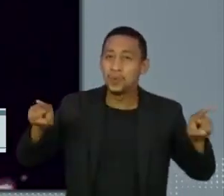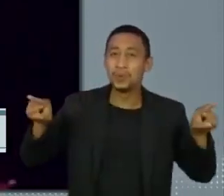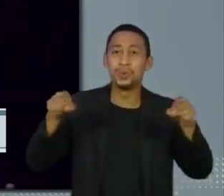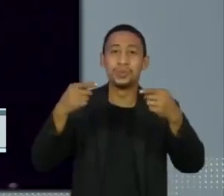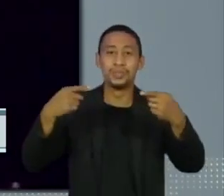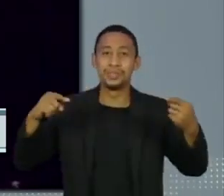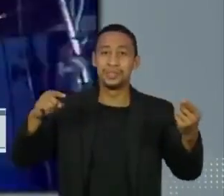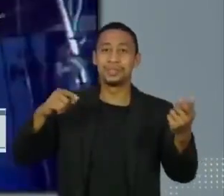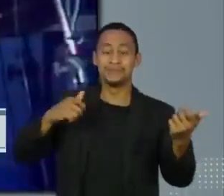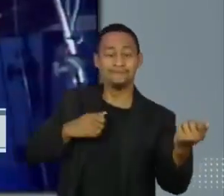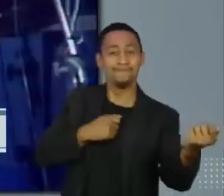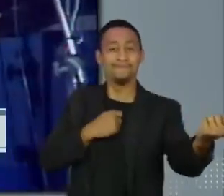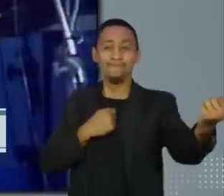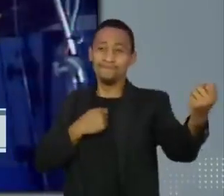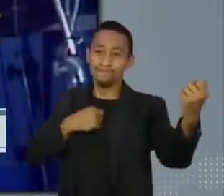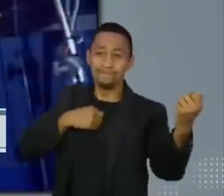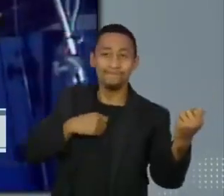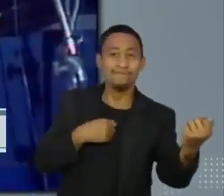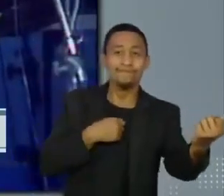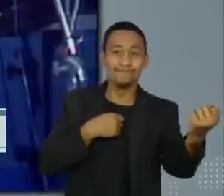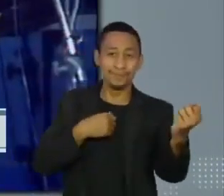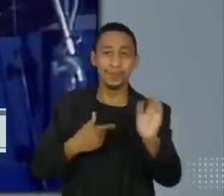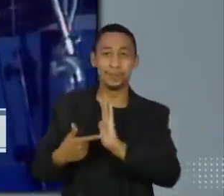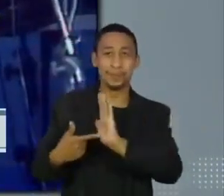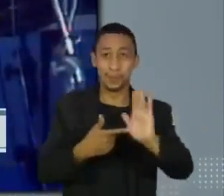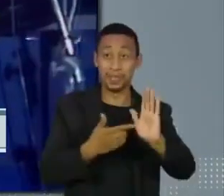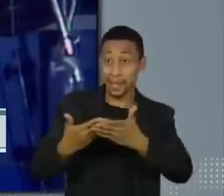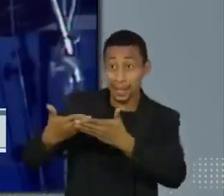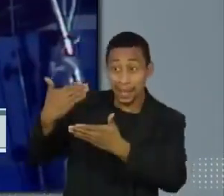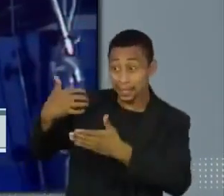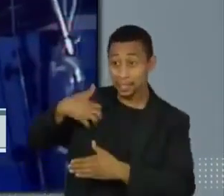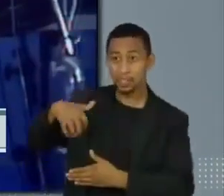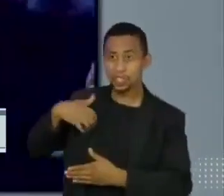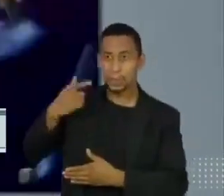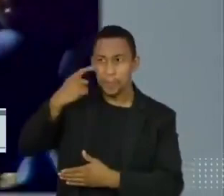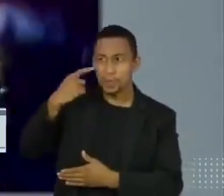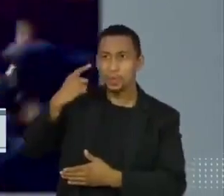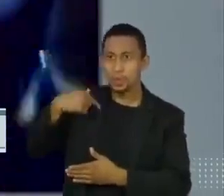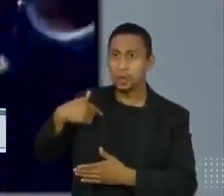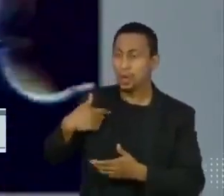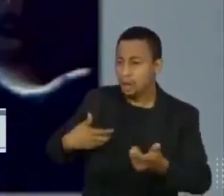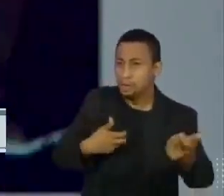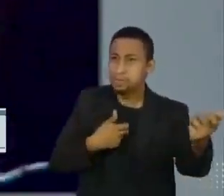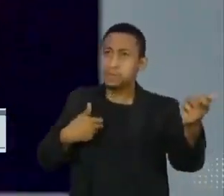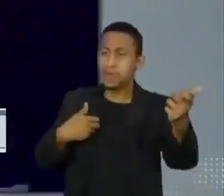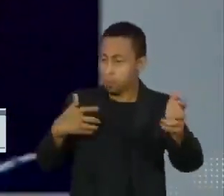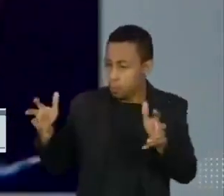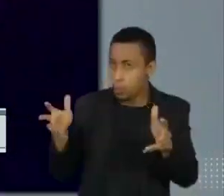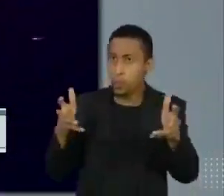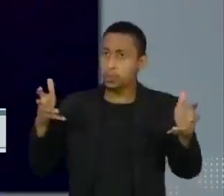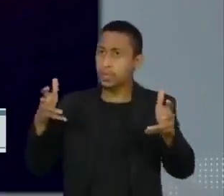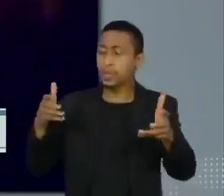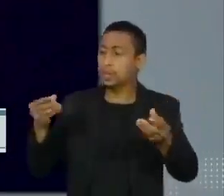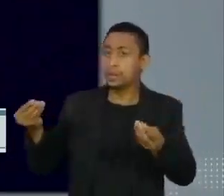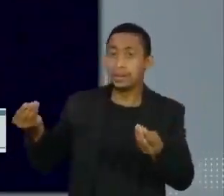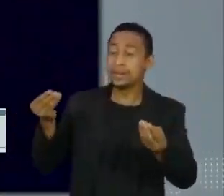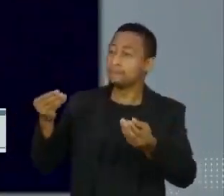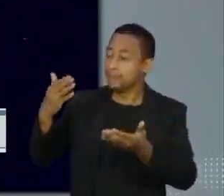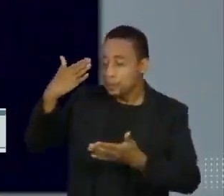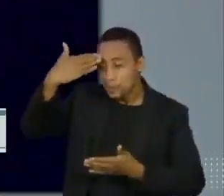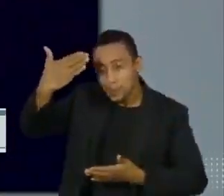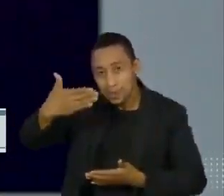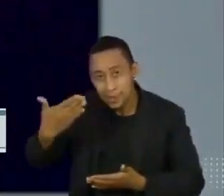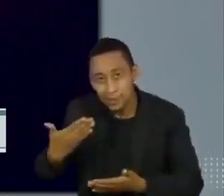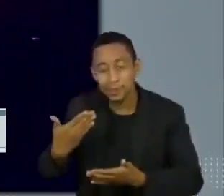así ha cambiado en Argentina. Chamado de assassino do tango na terra natal, ganhou o reconhecimento apenas nos últimos anos de vida. Morreu